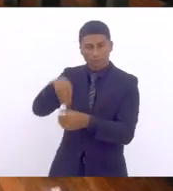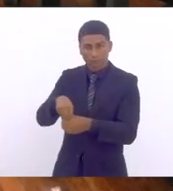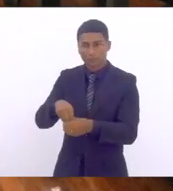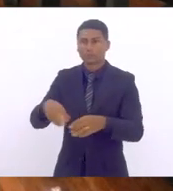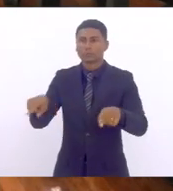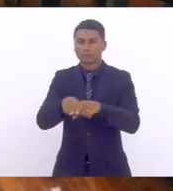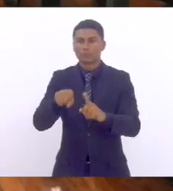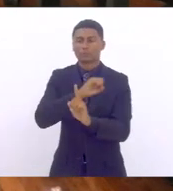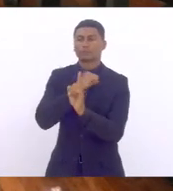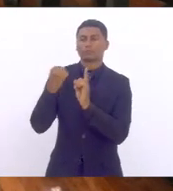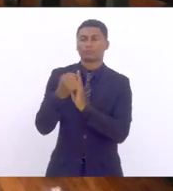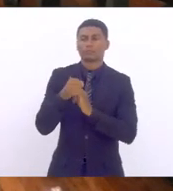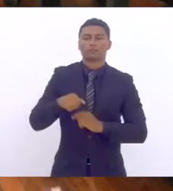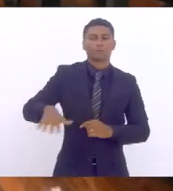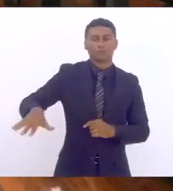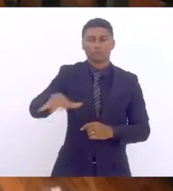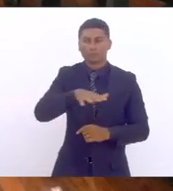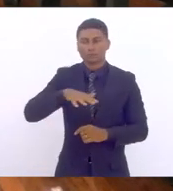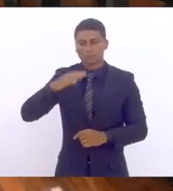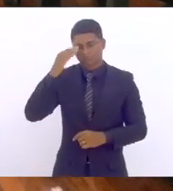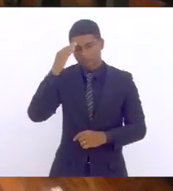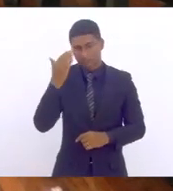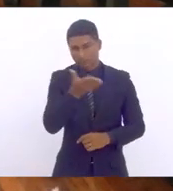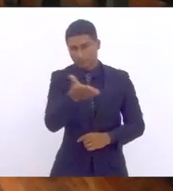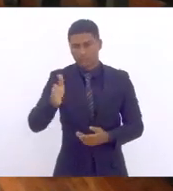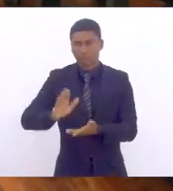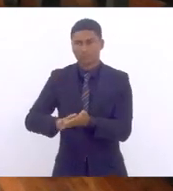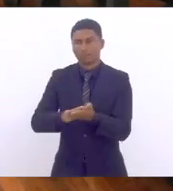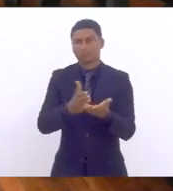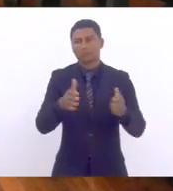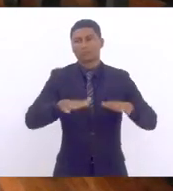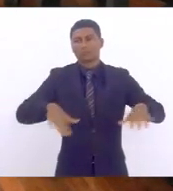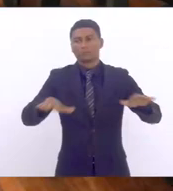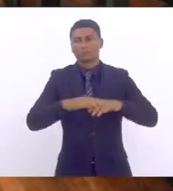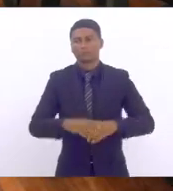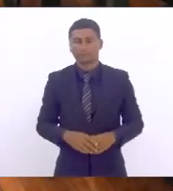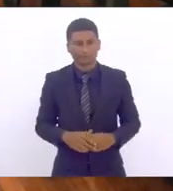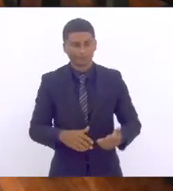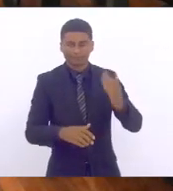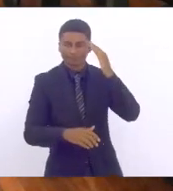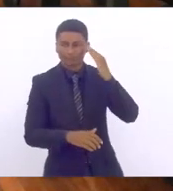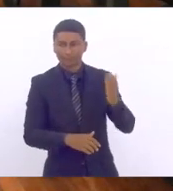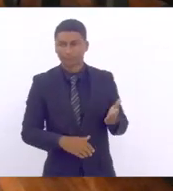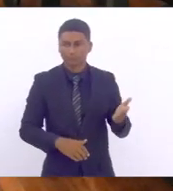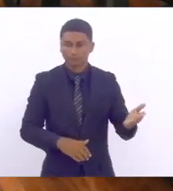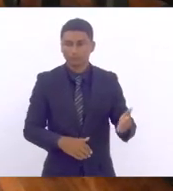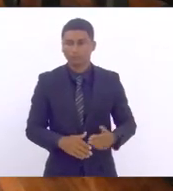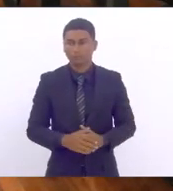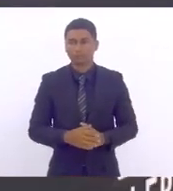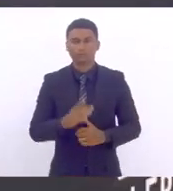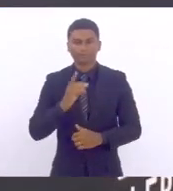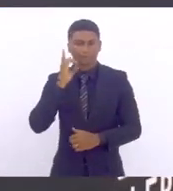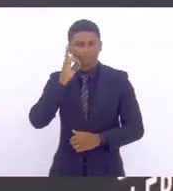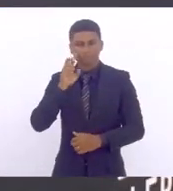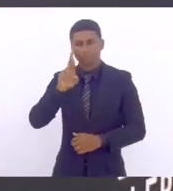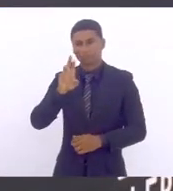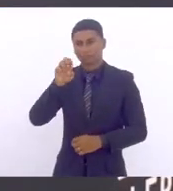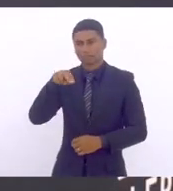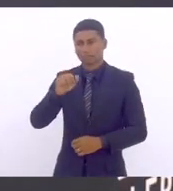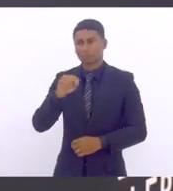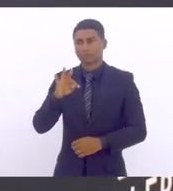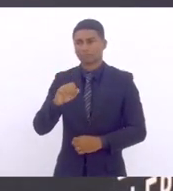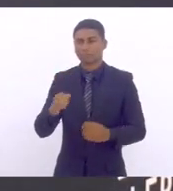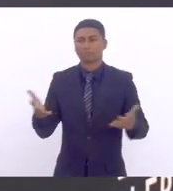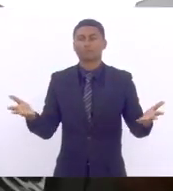também na nossa sociedade. Muito obrigada, parabéns a todos. Obrigada, deputada Renata. Passo a